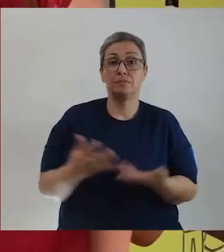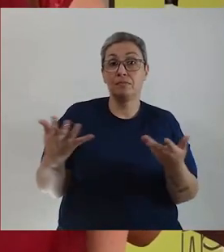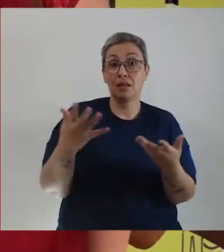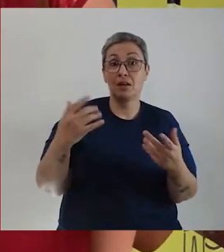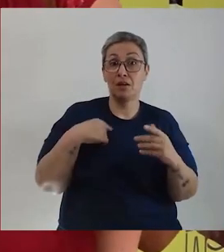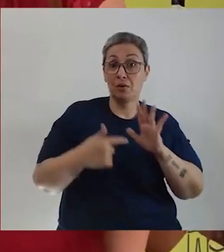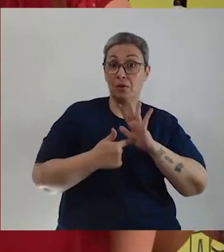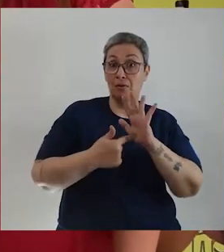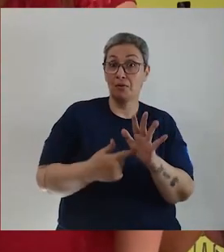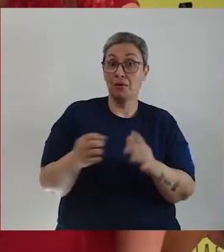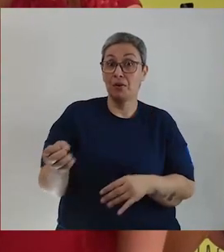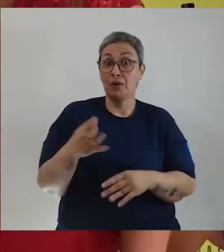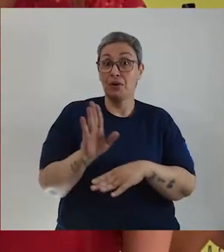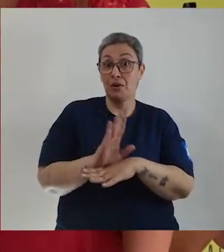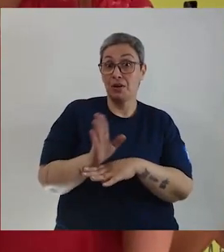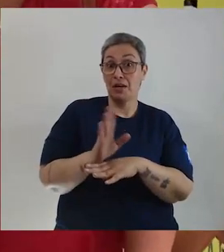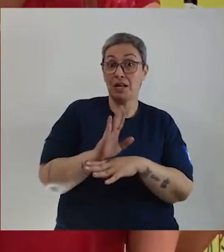E